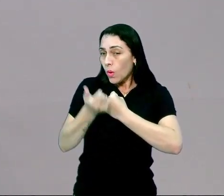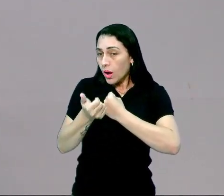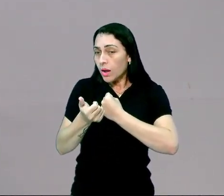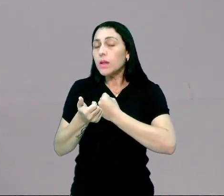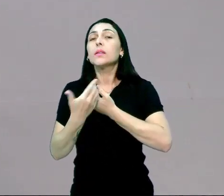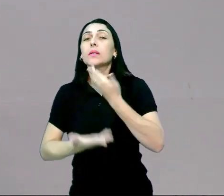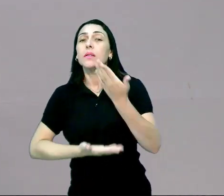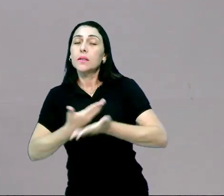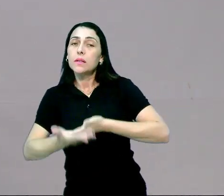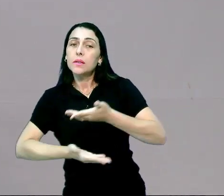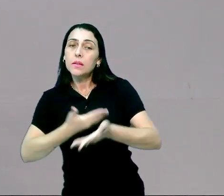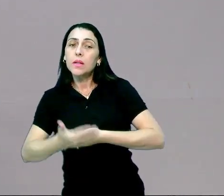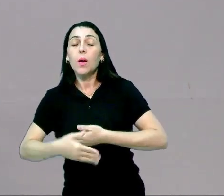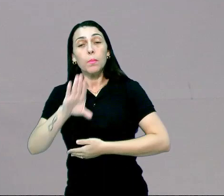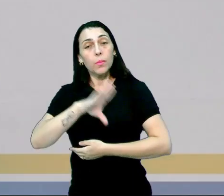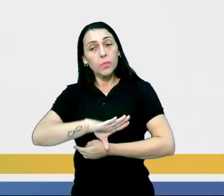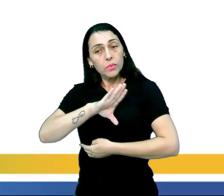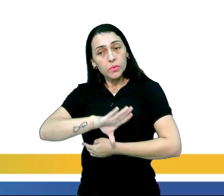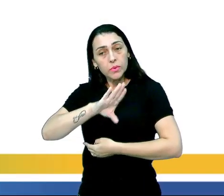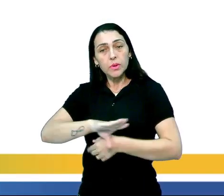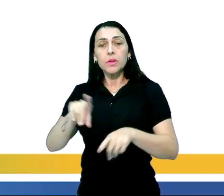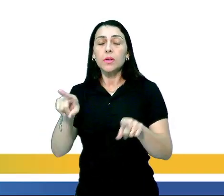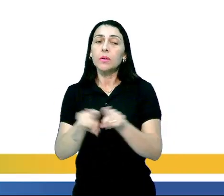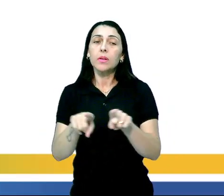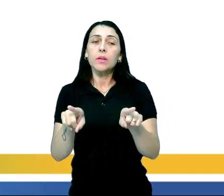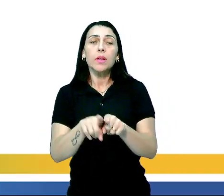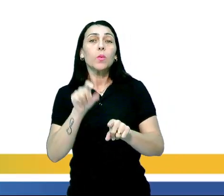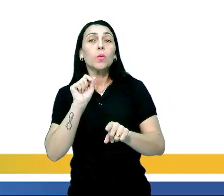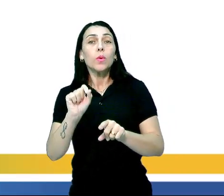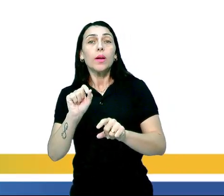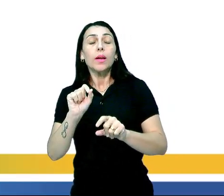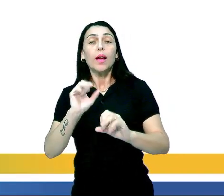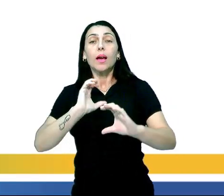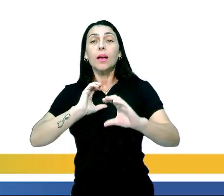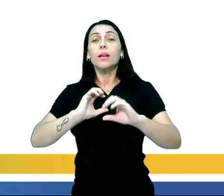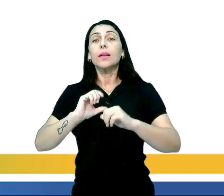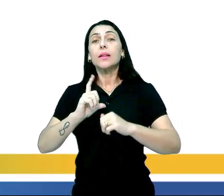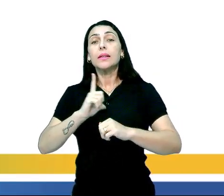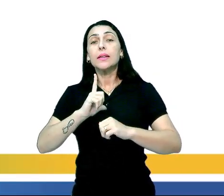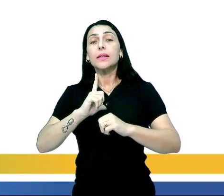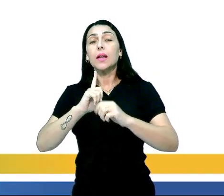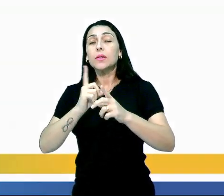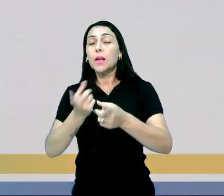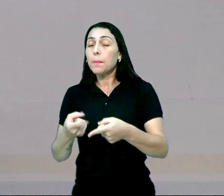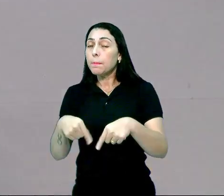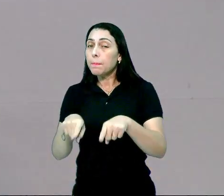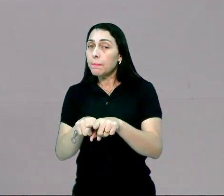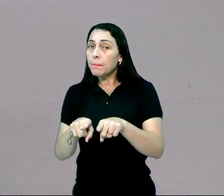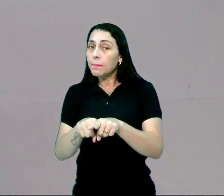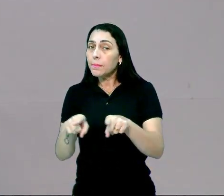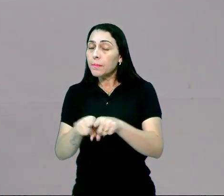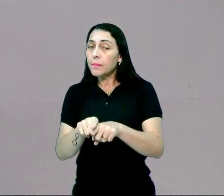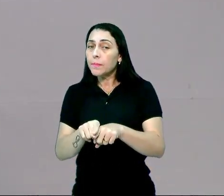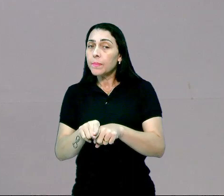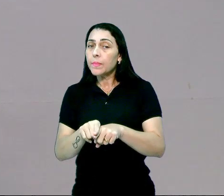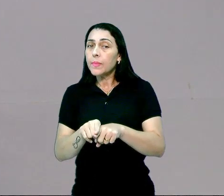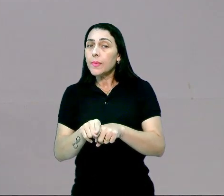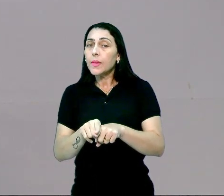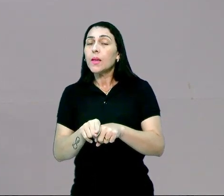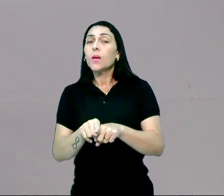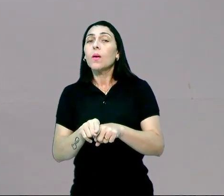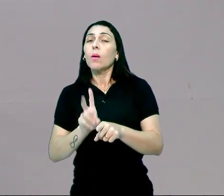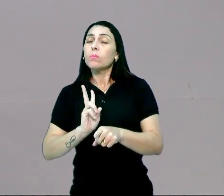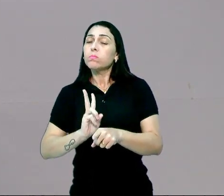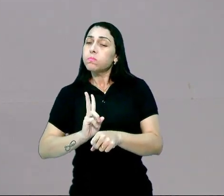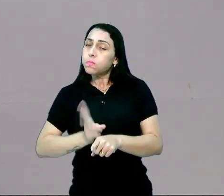em relação a português, tá? E também nós temos o quê? Esse resgate, tanto no aspecto de